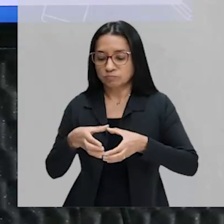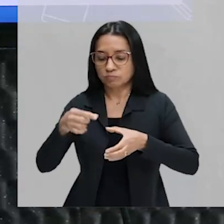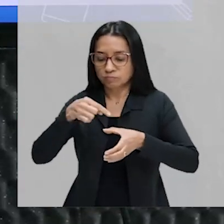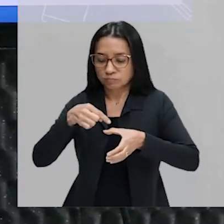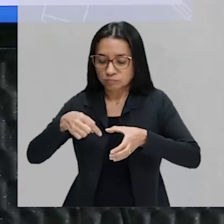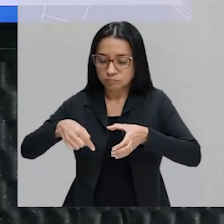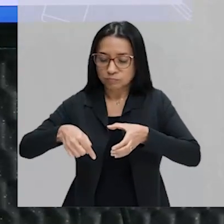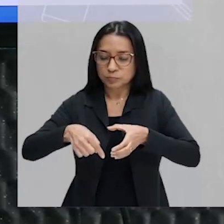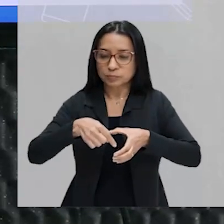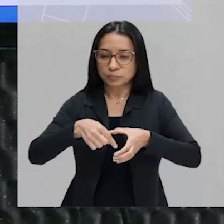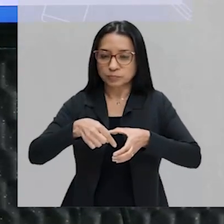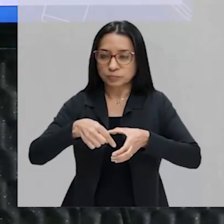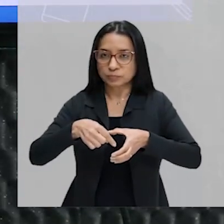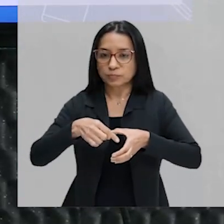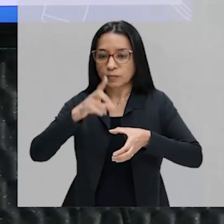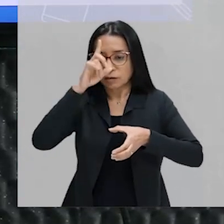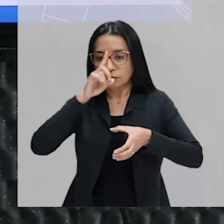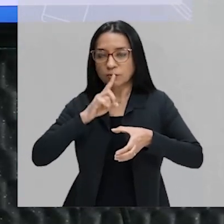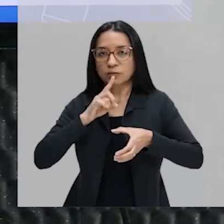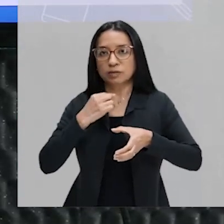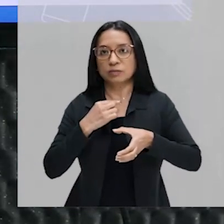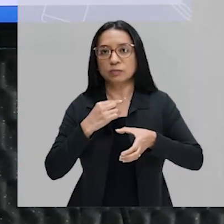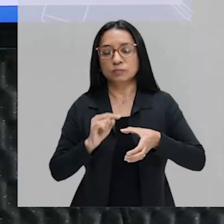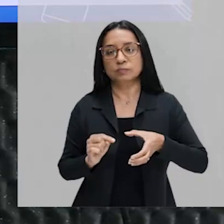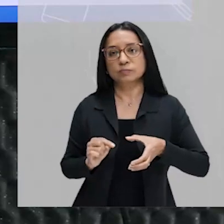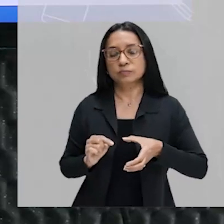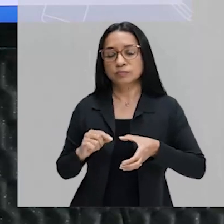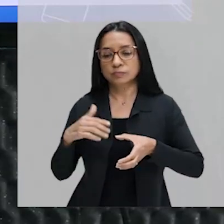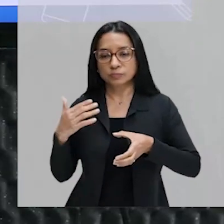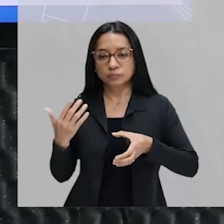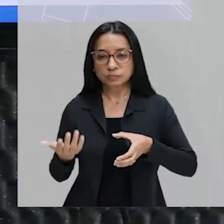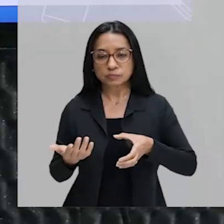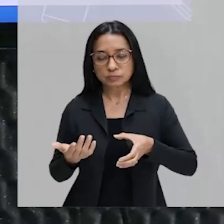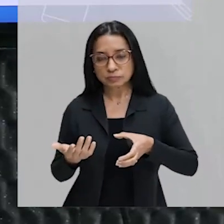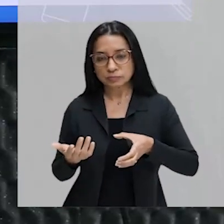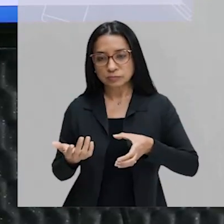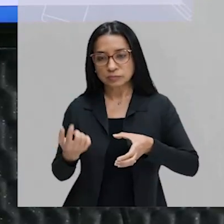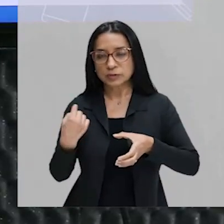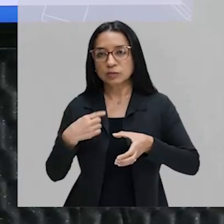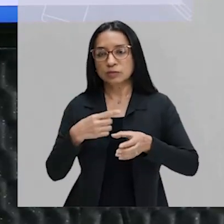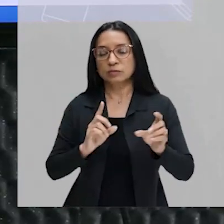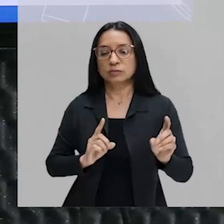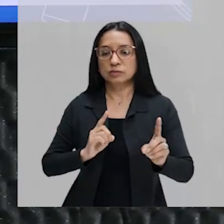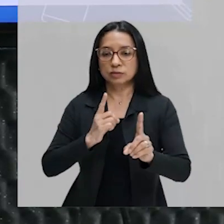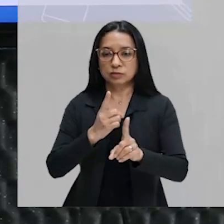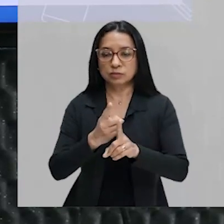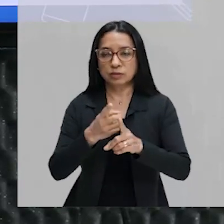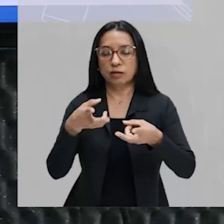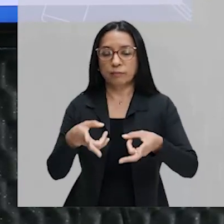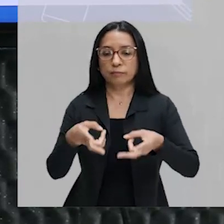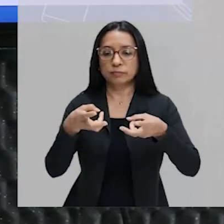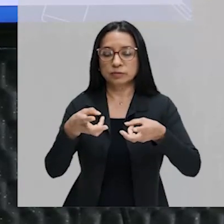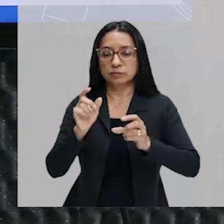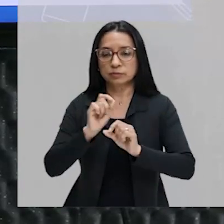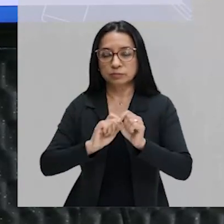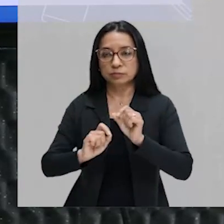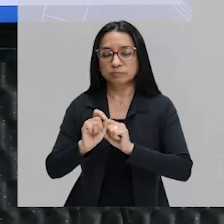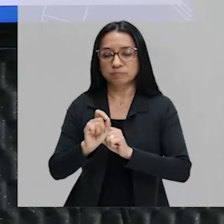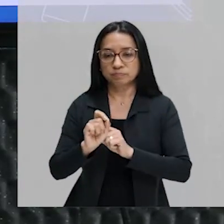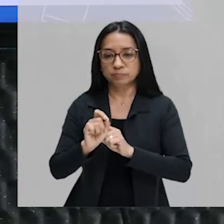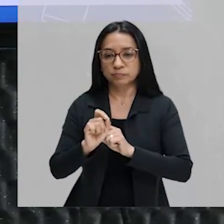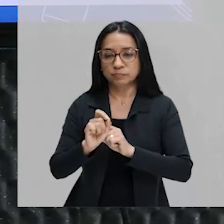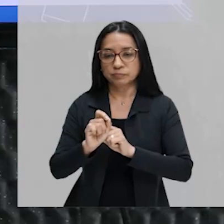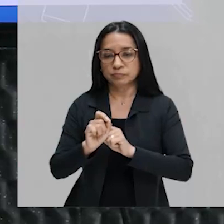parte que vocês estão vendo em amarelo, tá? Então, nós vamos perceber que